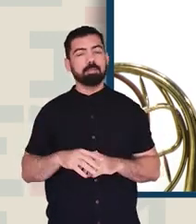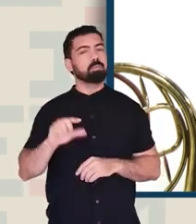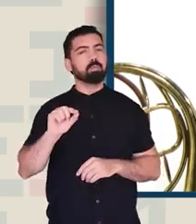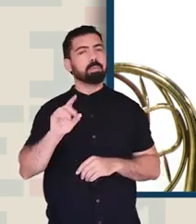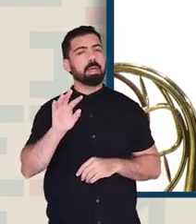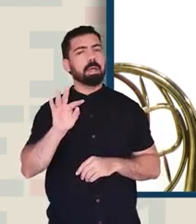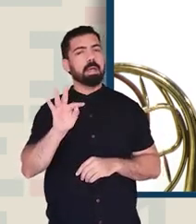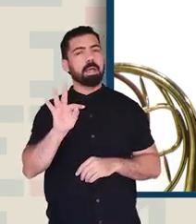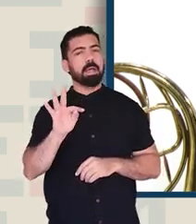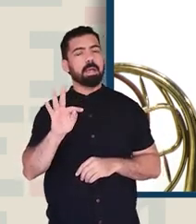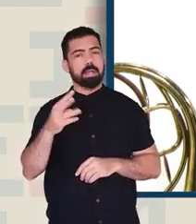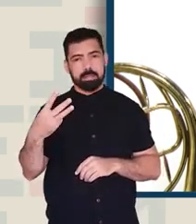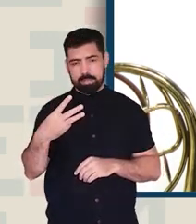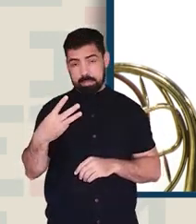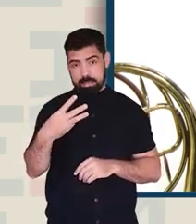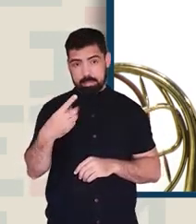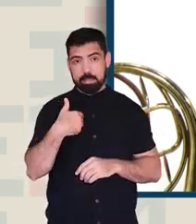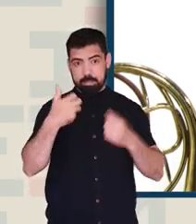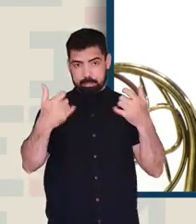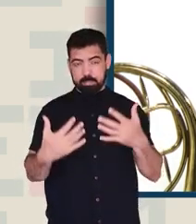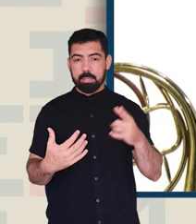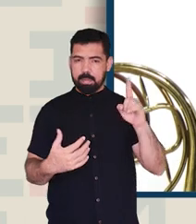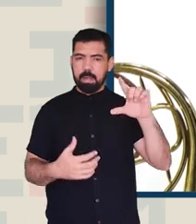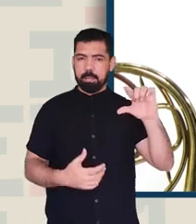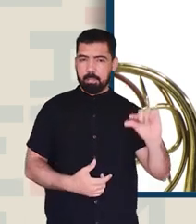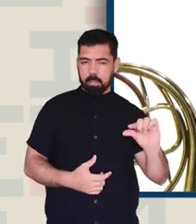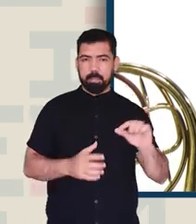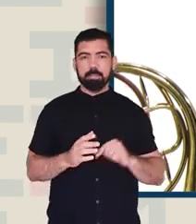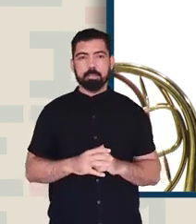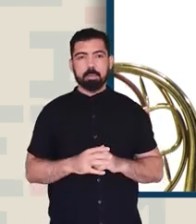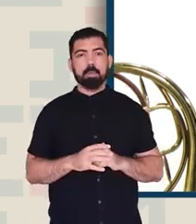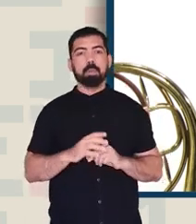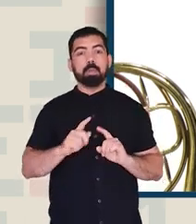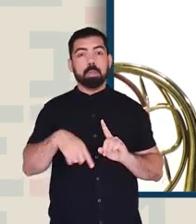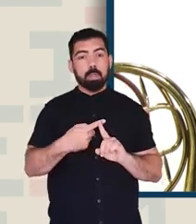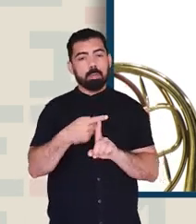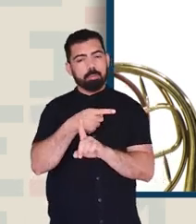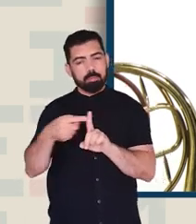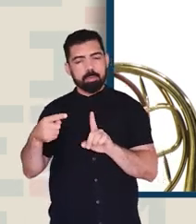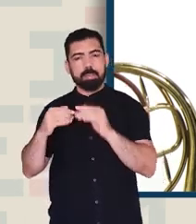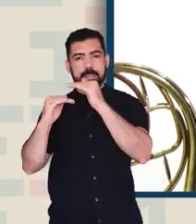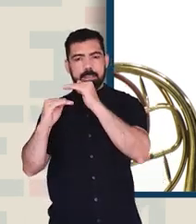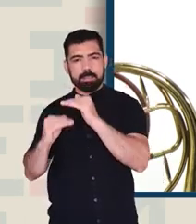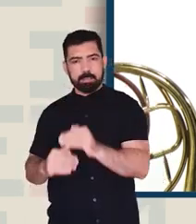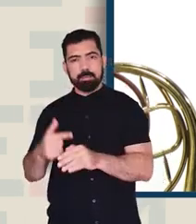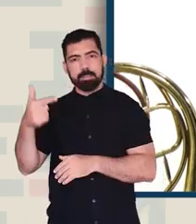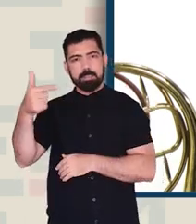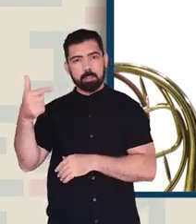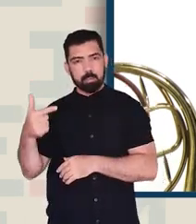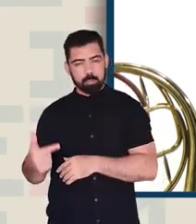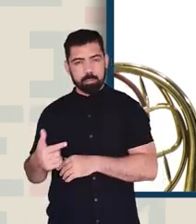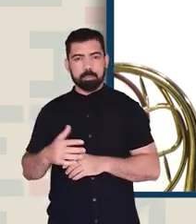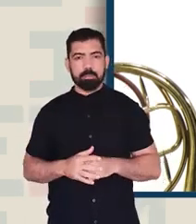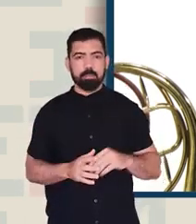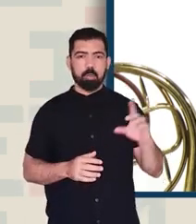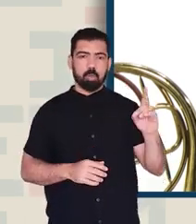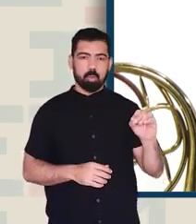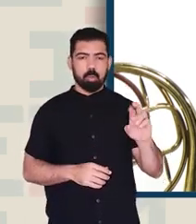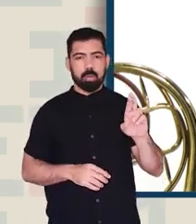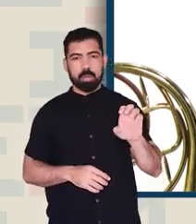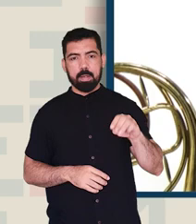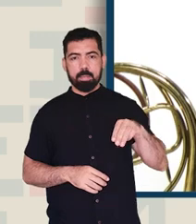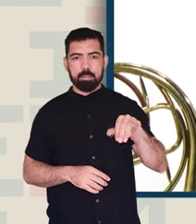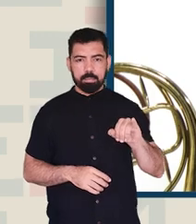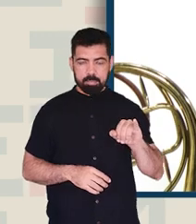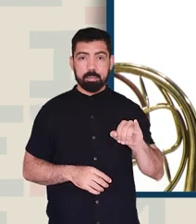aquela terça que eu falei que ela é um pouquinho mais baixa. Depois a gente começa esses intervalos de segunda, certo? Nota Dó, nota